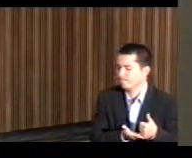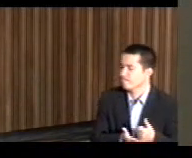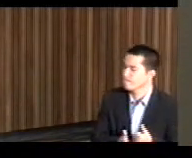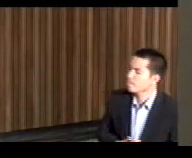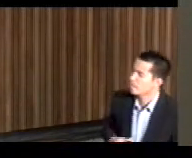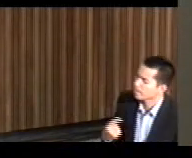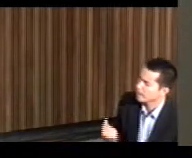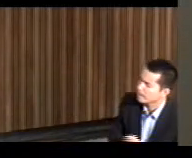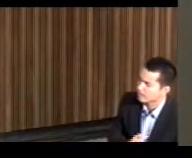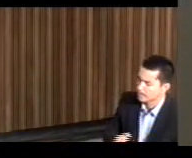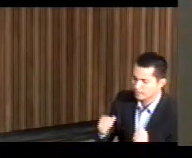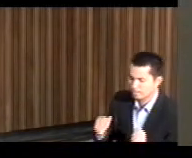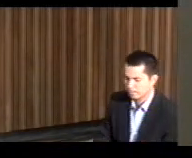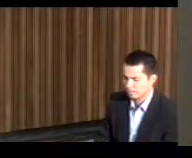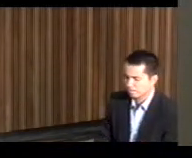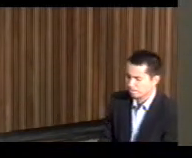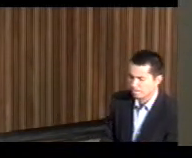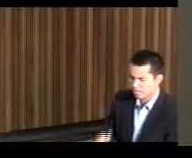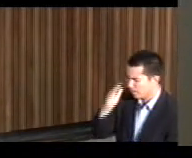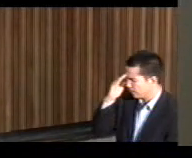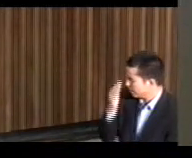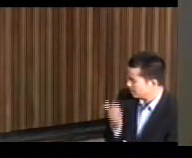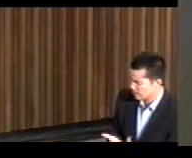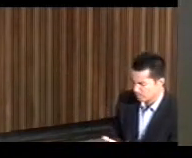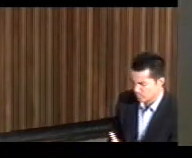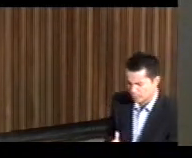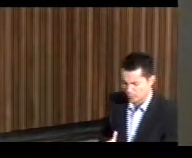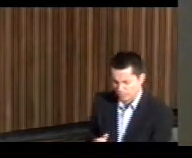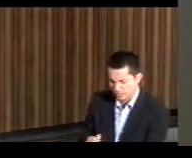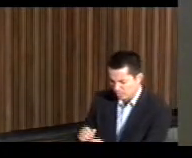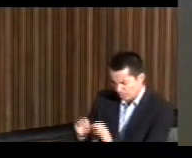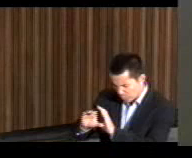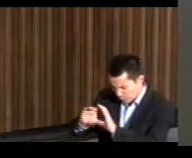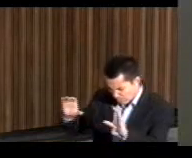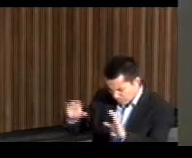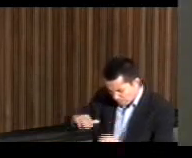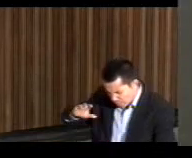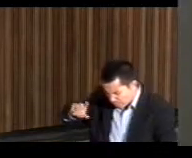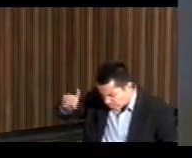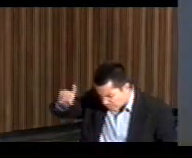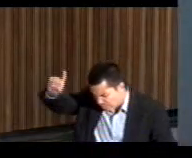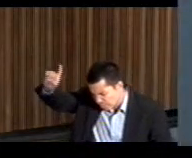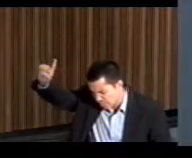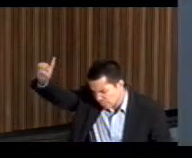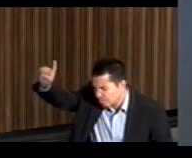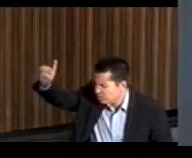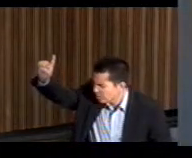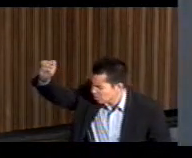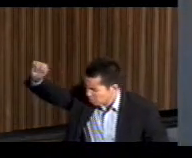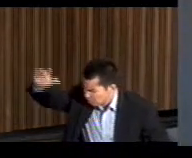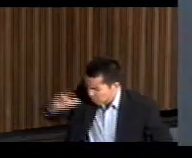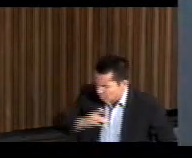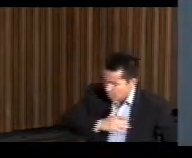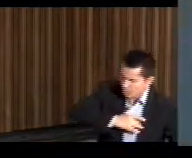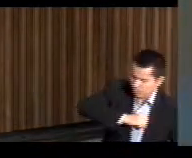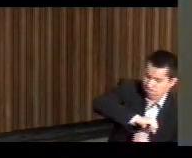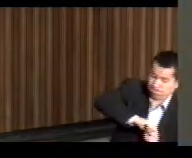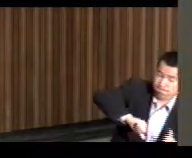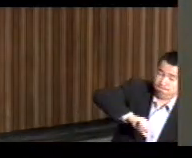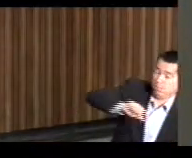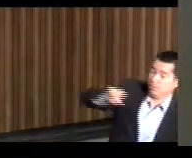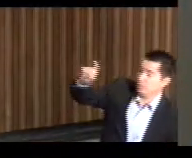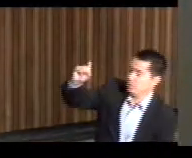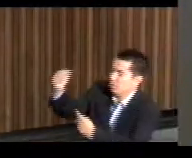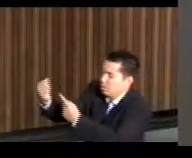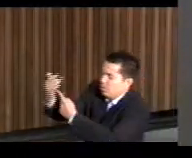mexer nas circunstâncias. Mas antes de mexer nas circunstâncias, eu vou revelar o meu poder